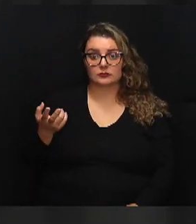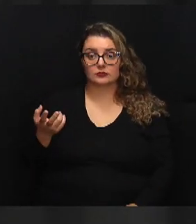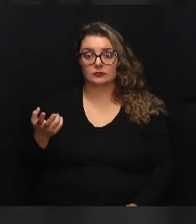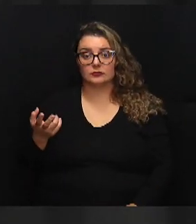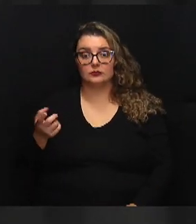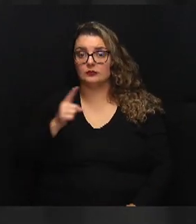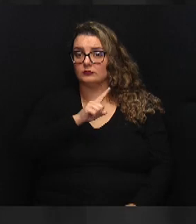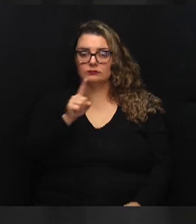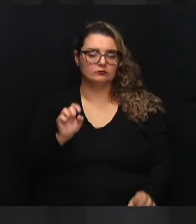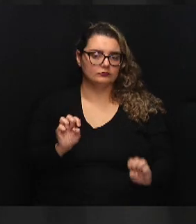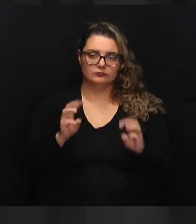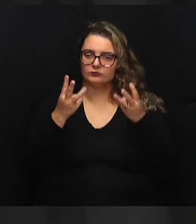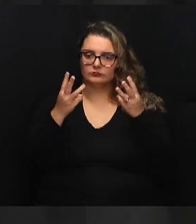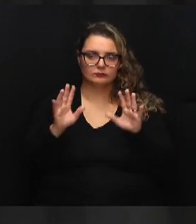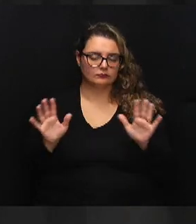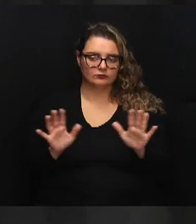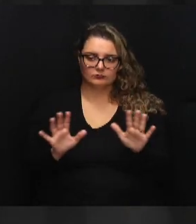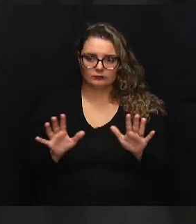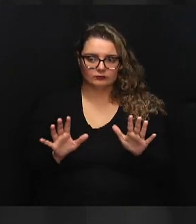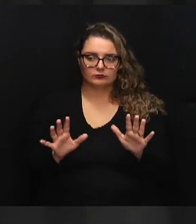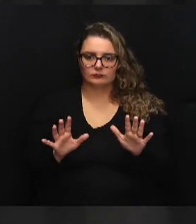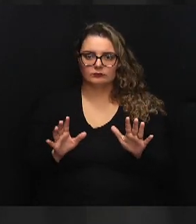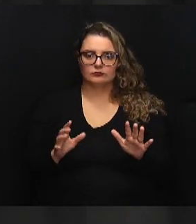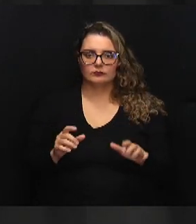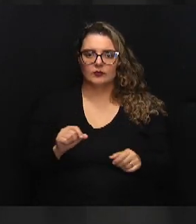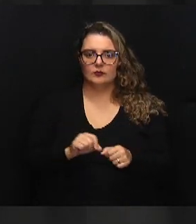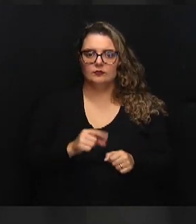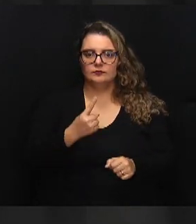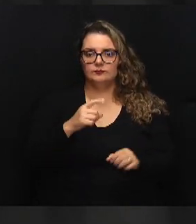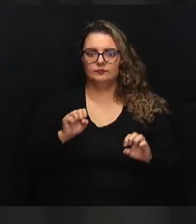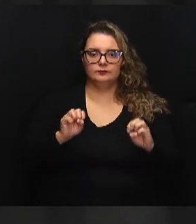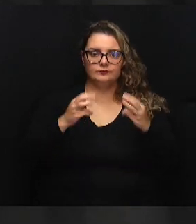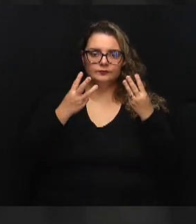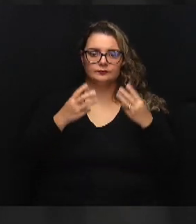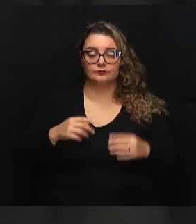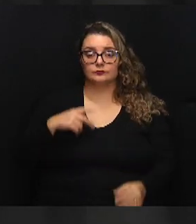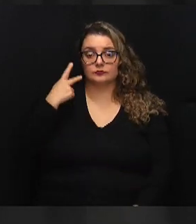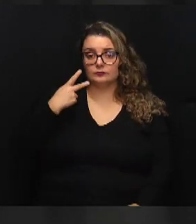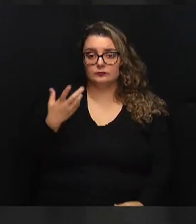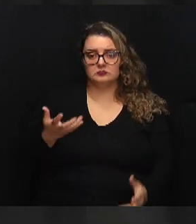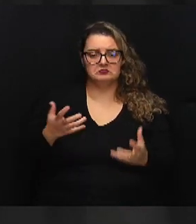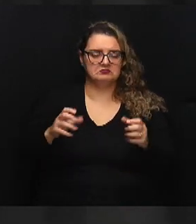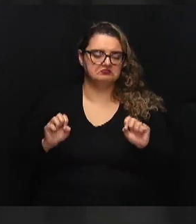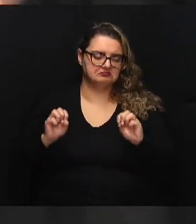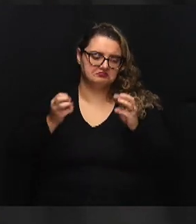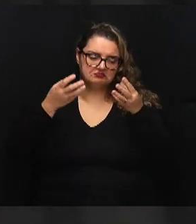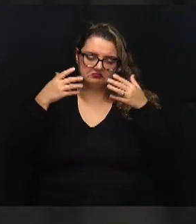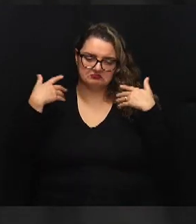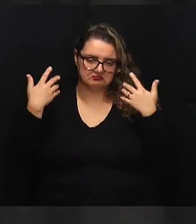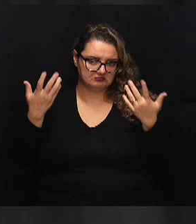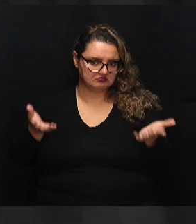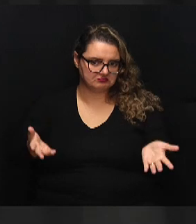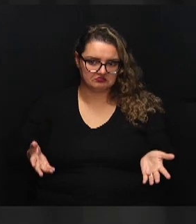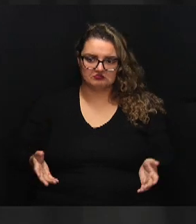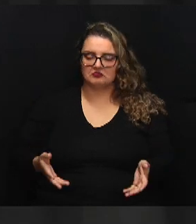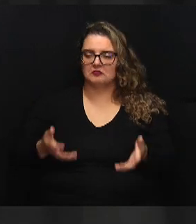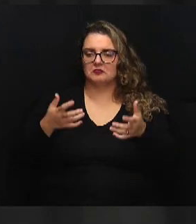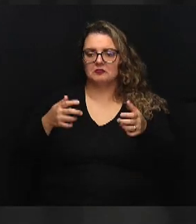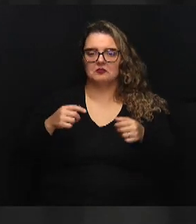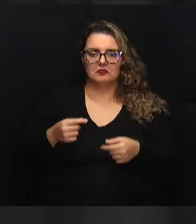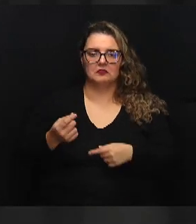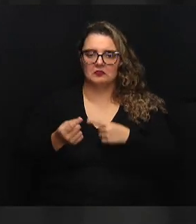shows. Shows, eu fiz um show. Agora, o vereador que queira fazer show, que queira fazer o que ele quiser